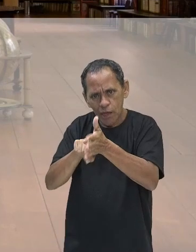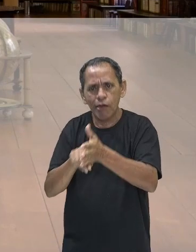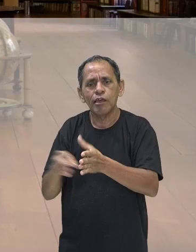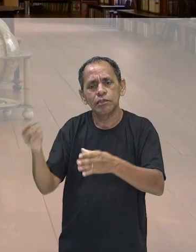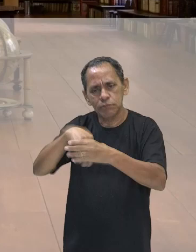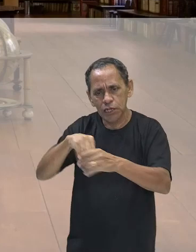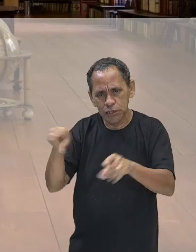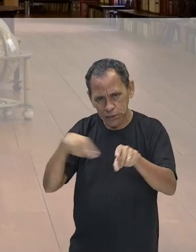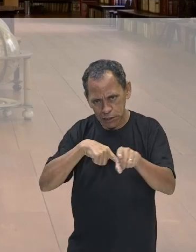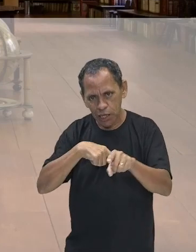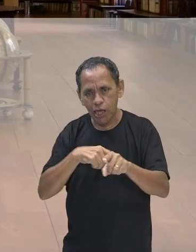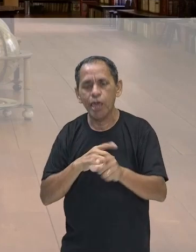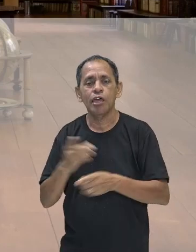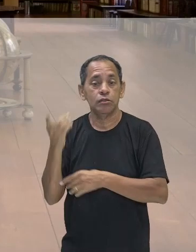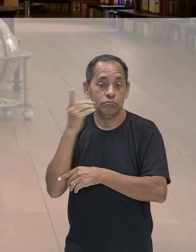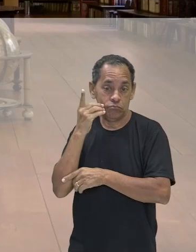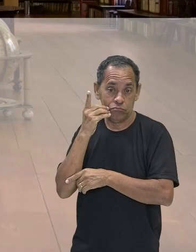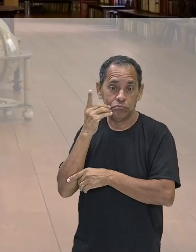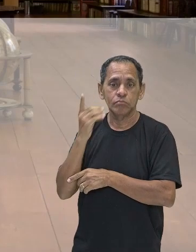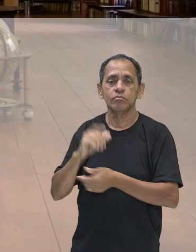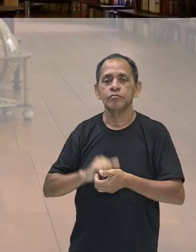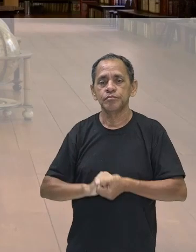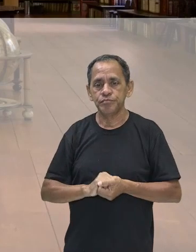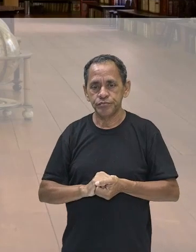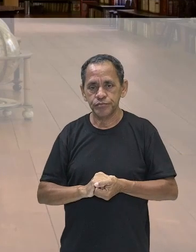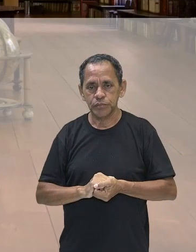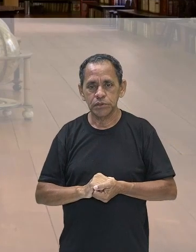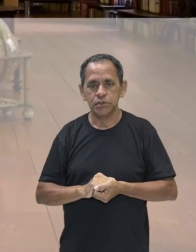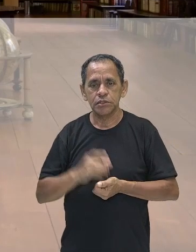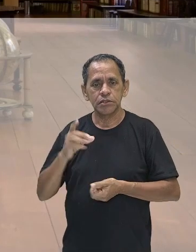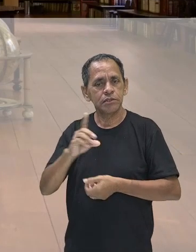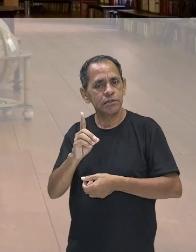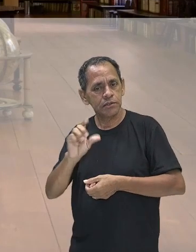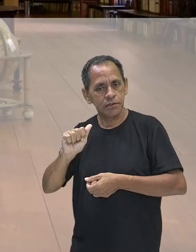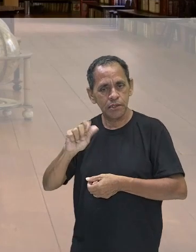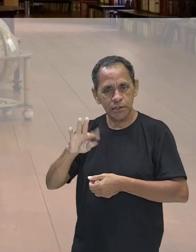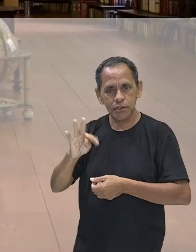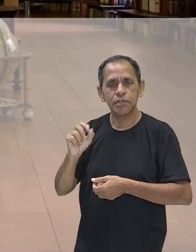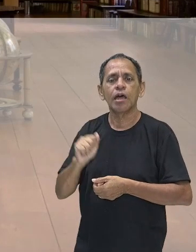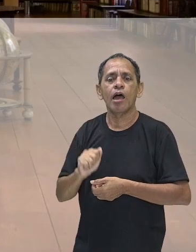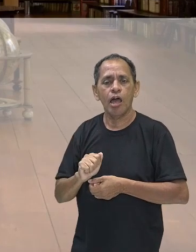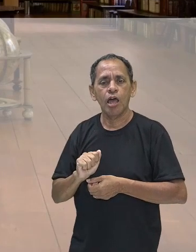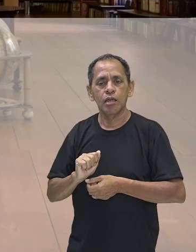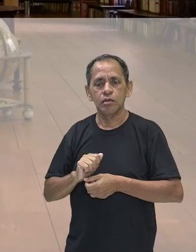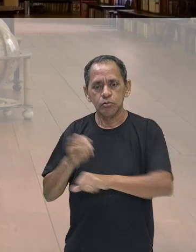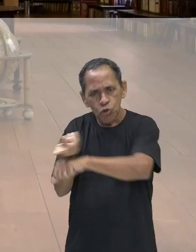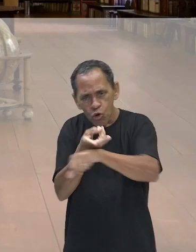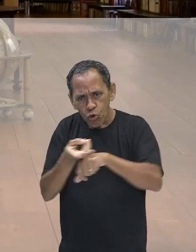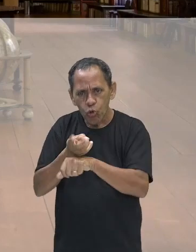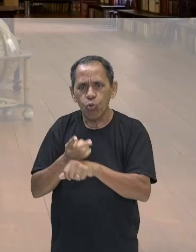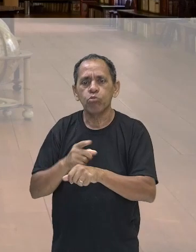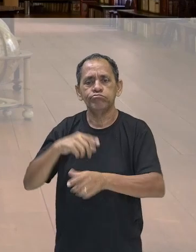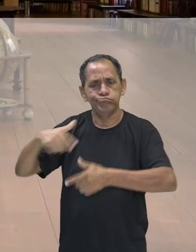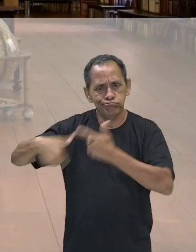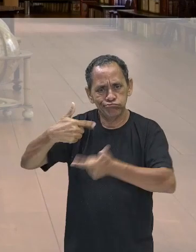datação. Anos 40 a 80 foi o que eu procurei trabalhar na minha pesquisa.